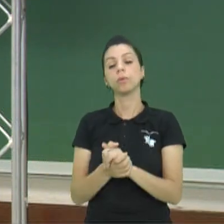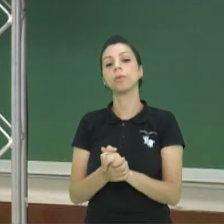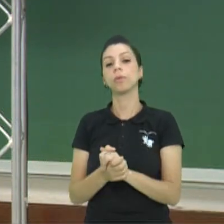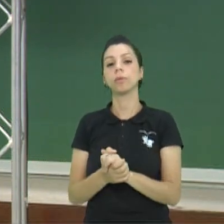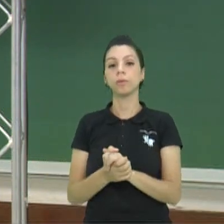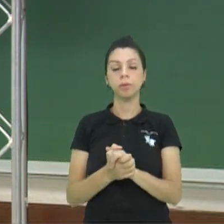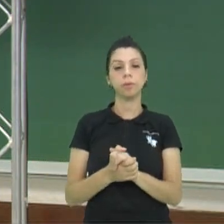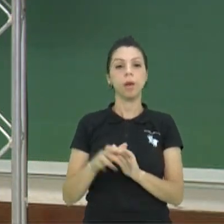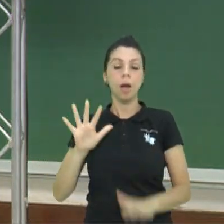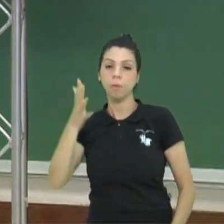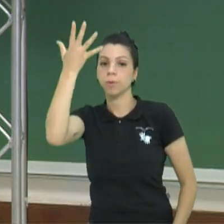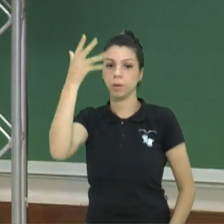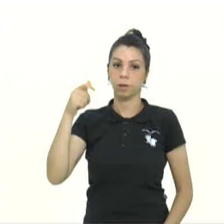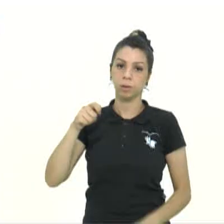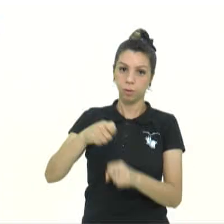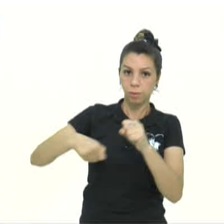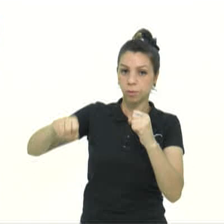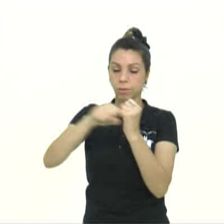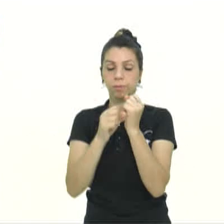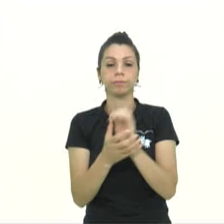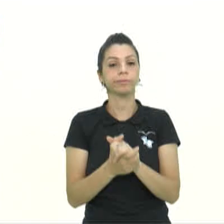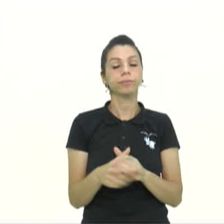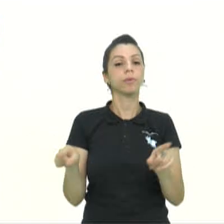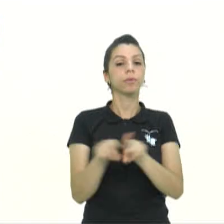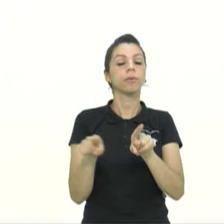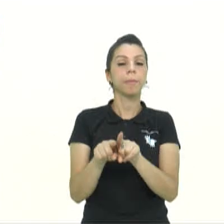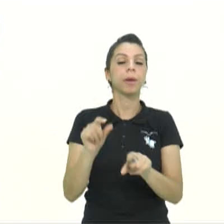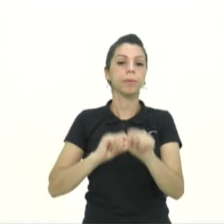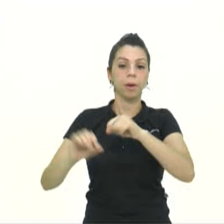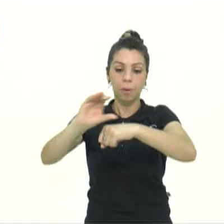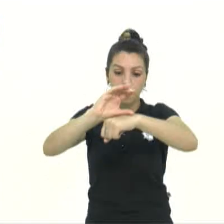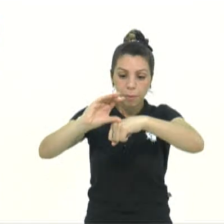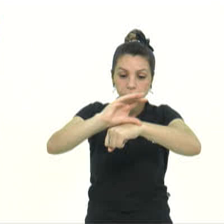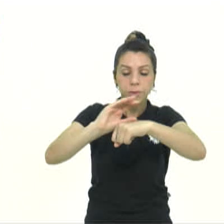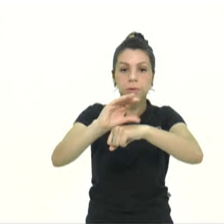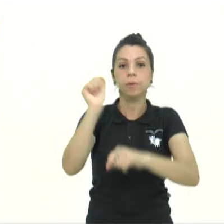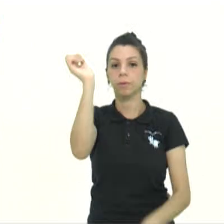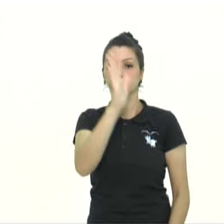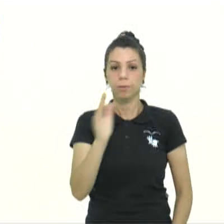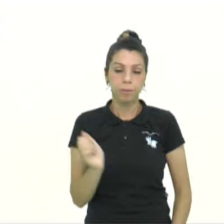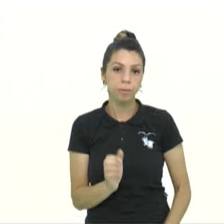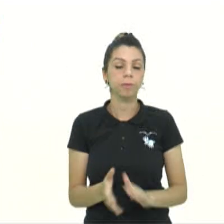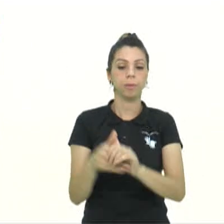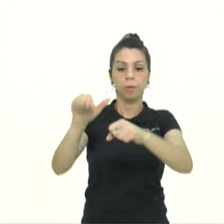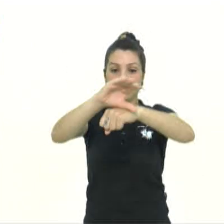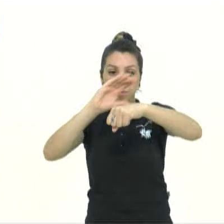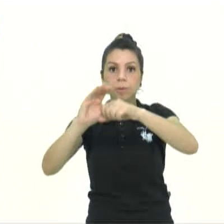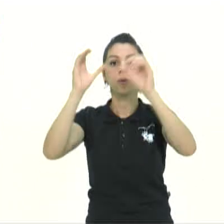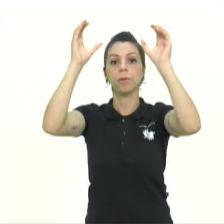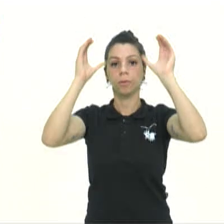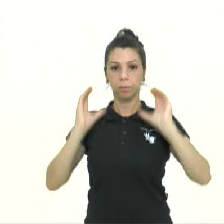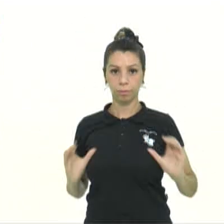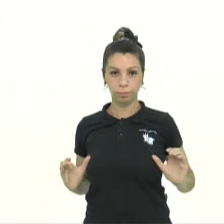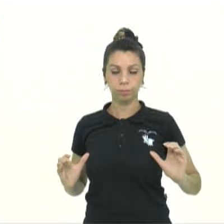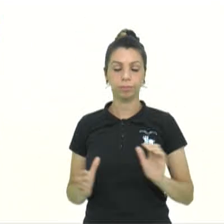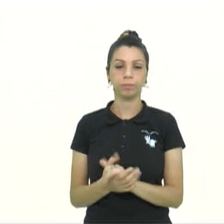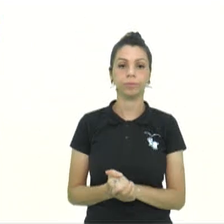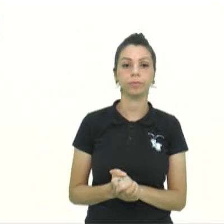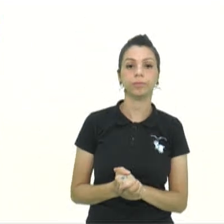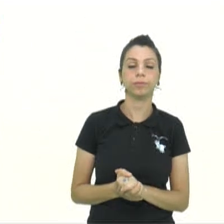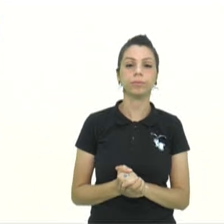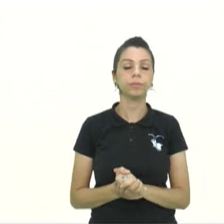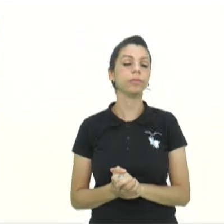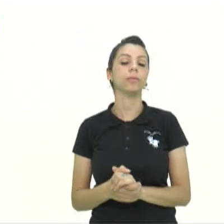nossa sociedade. Ainda, você viu que a Constituição do Brasil, chamada de Constituição Cidadã, ela